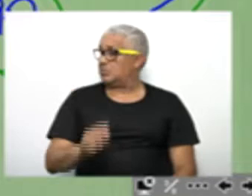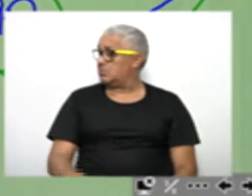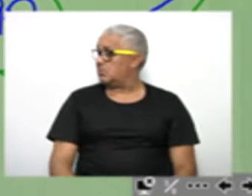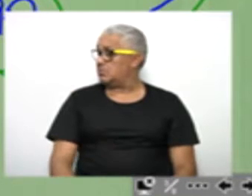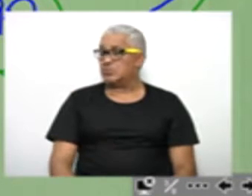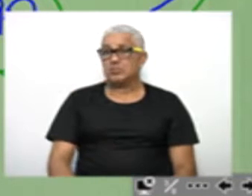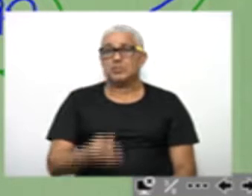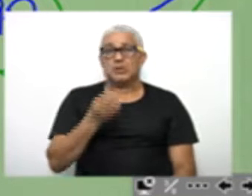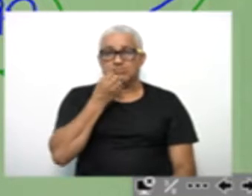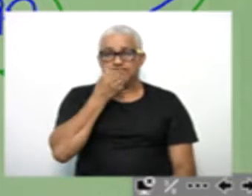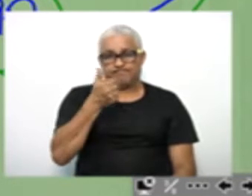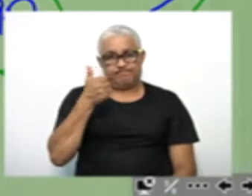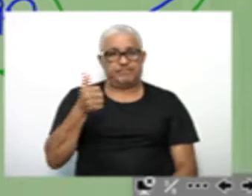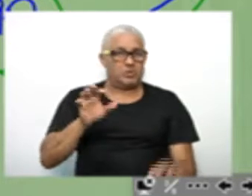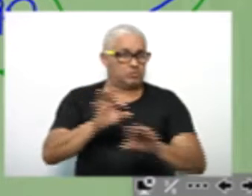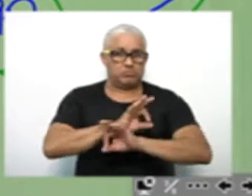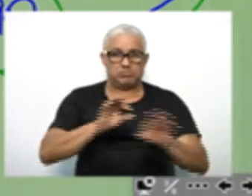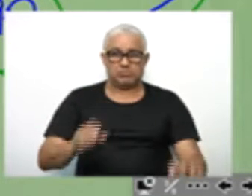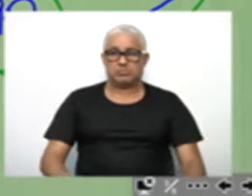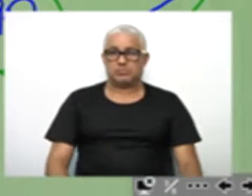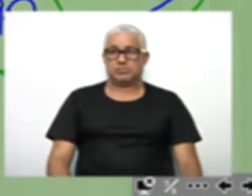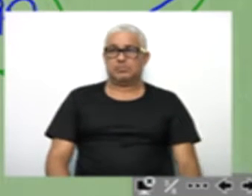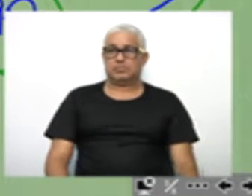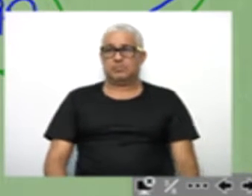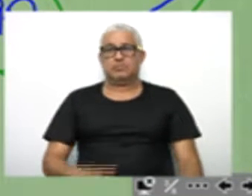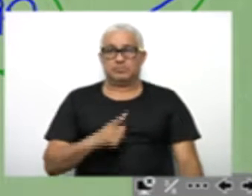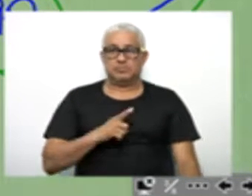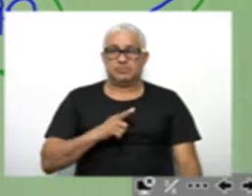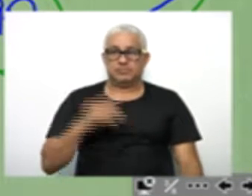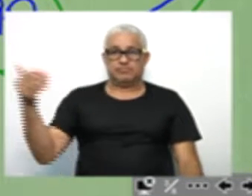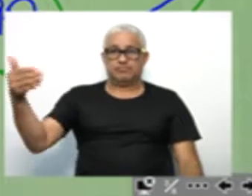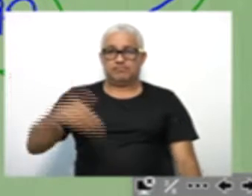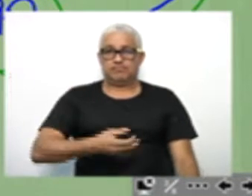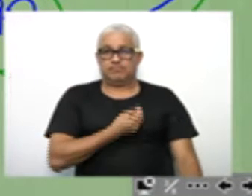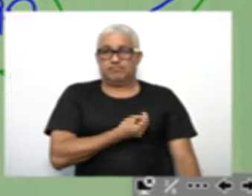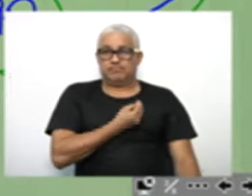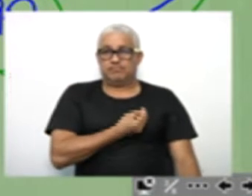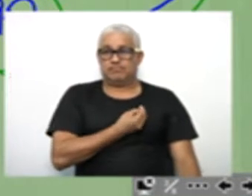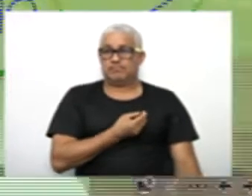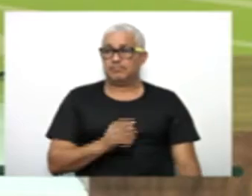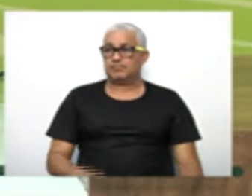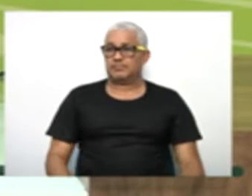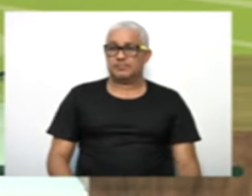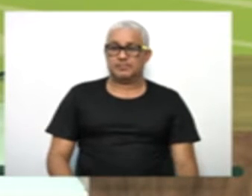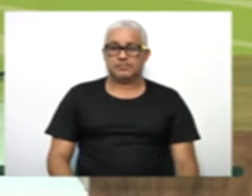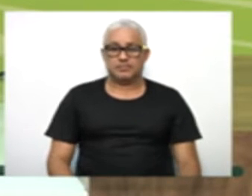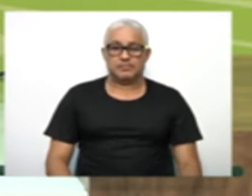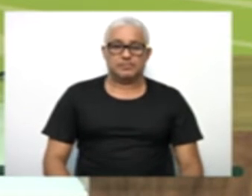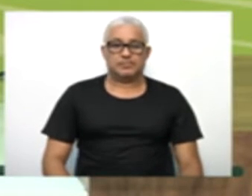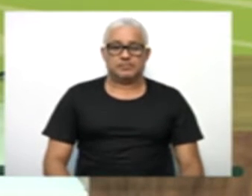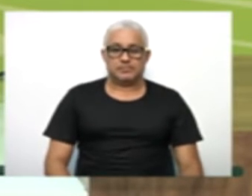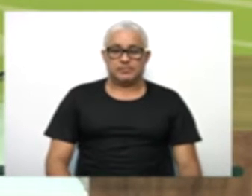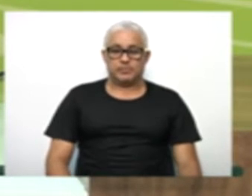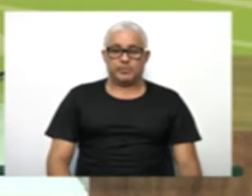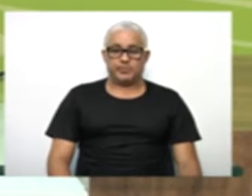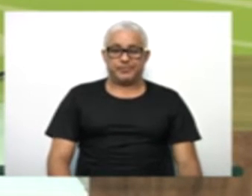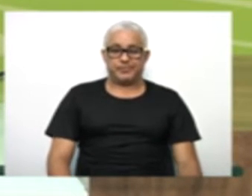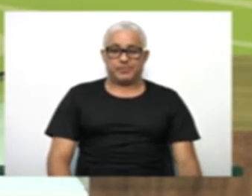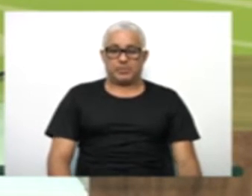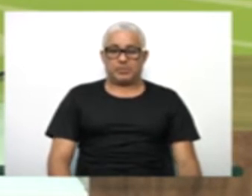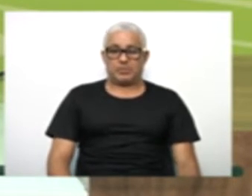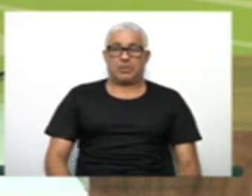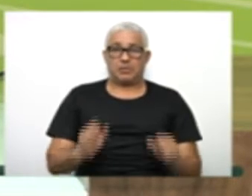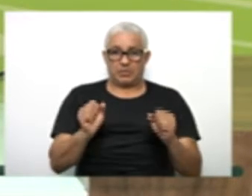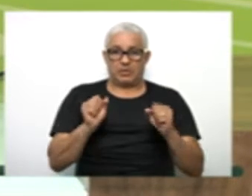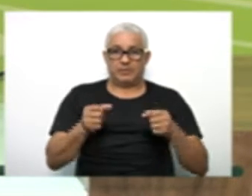contextualização? Tudo, professor. Aqui tem uma participação aqui, só para incrementar aqui. Pode